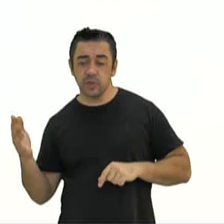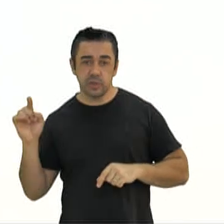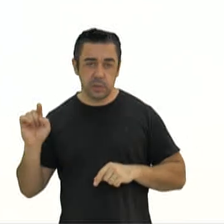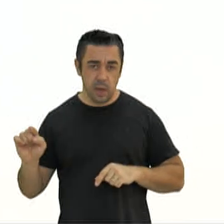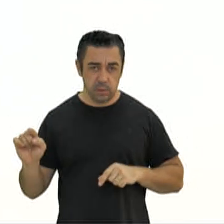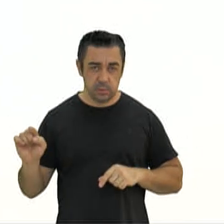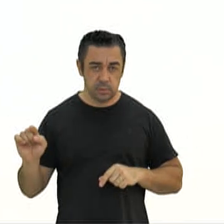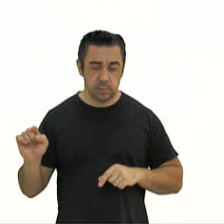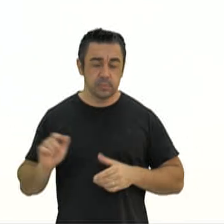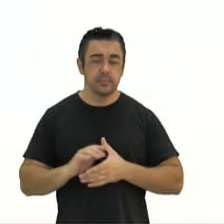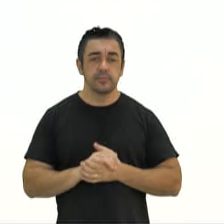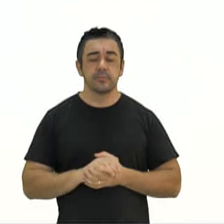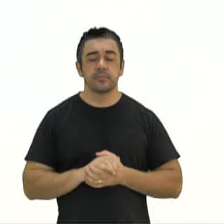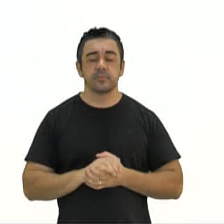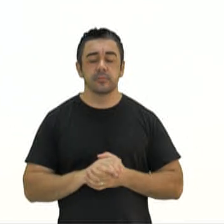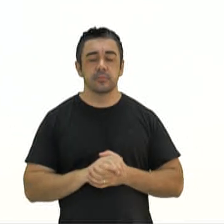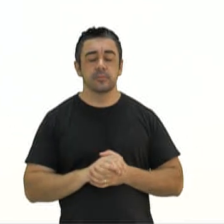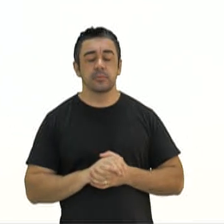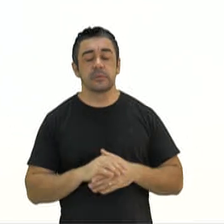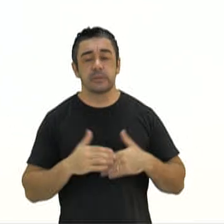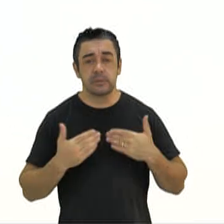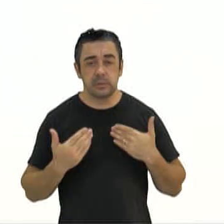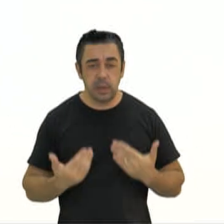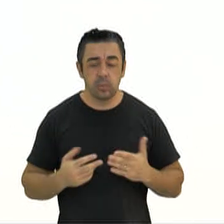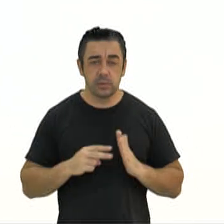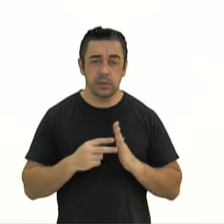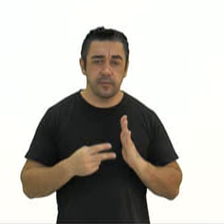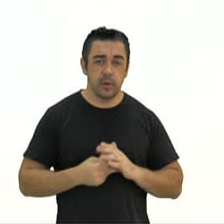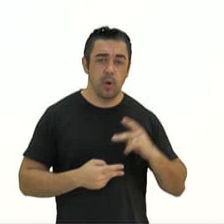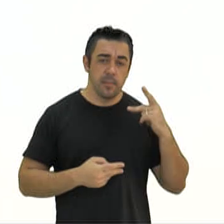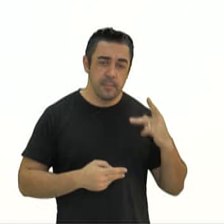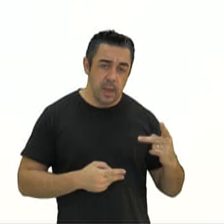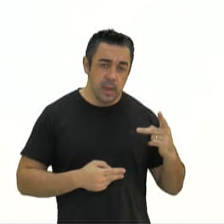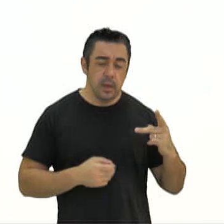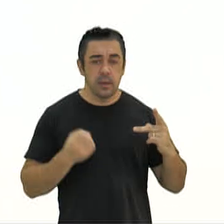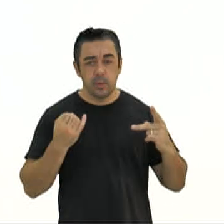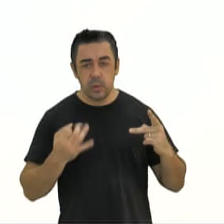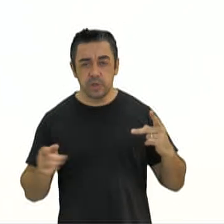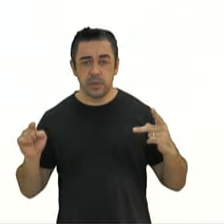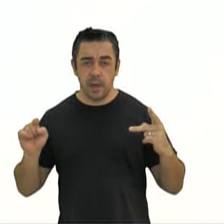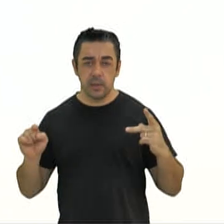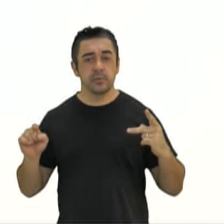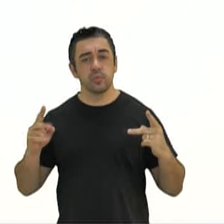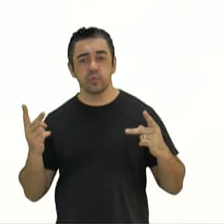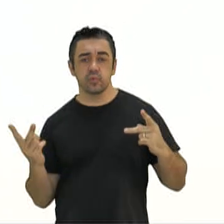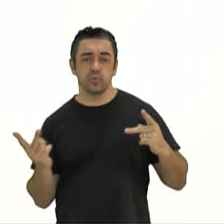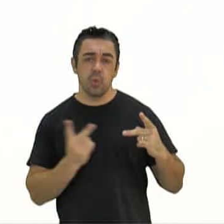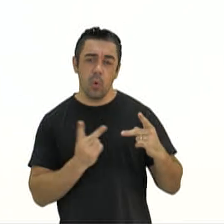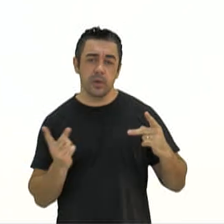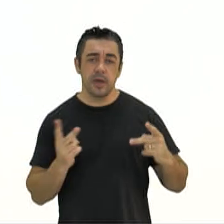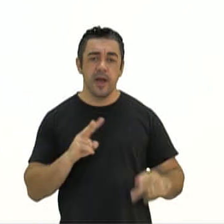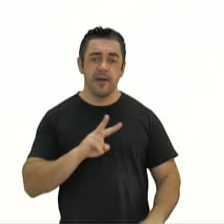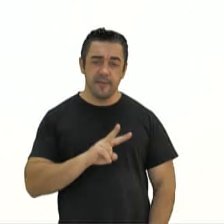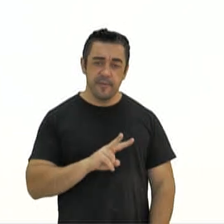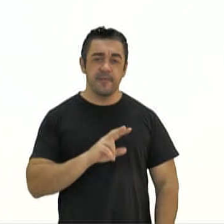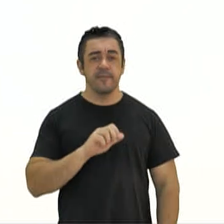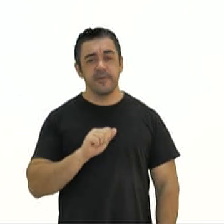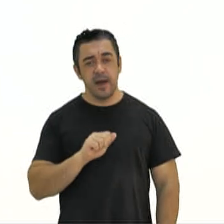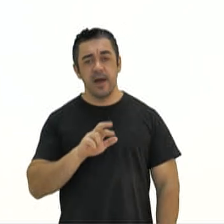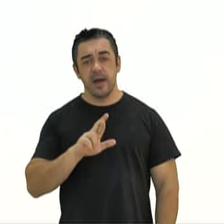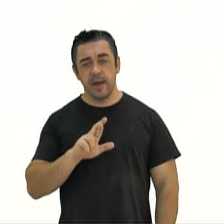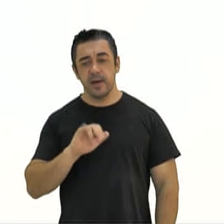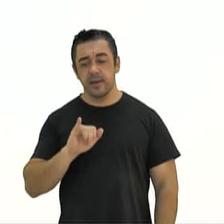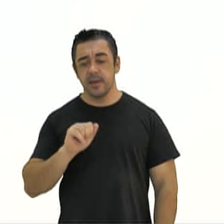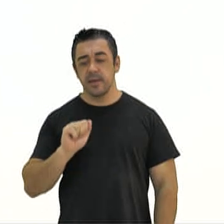varia em função da quantidade. Então, nós dizemos que tanto o preço quanto a quantidade são variáveis. Então, variável